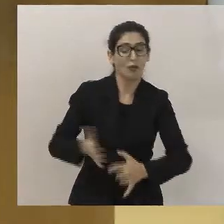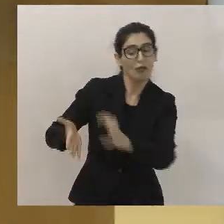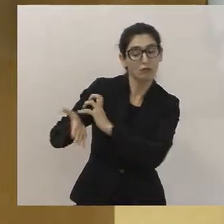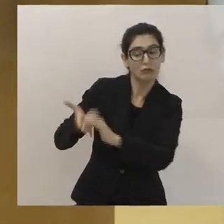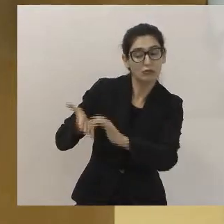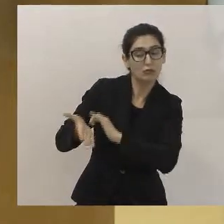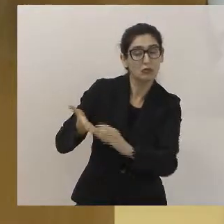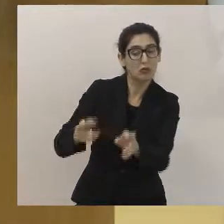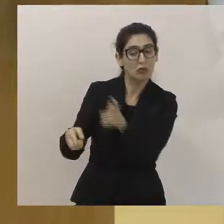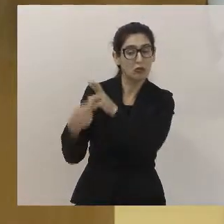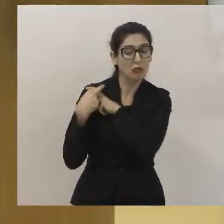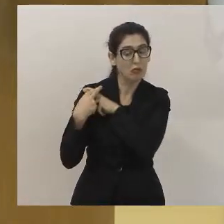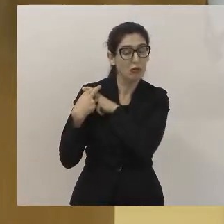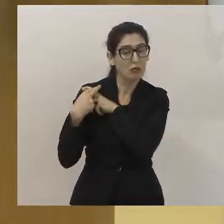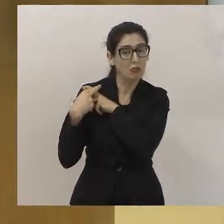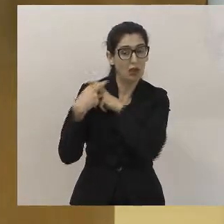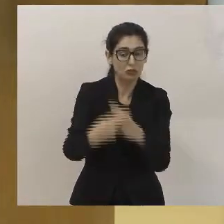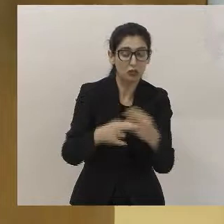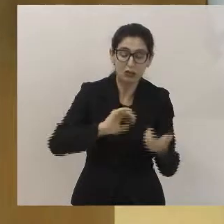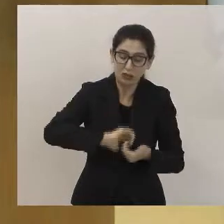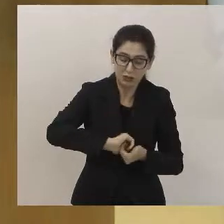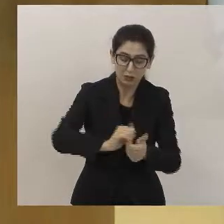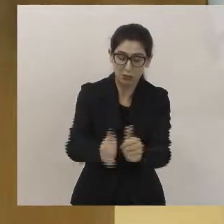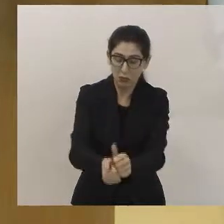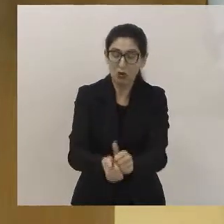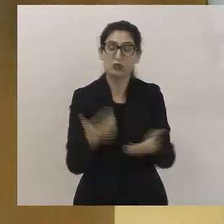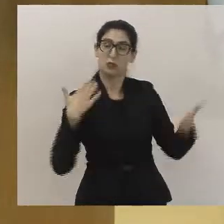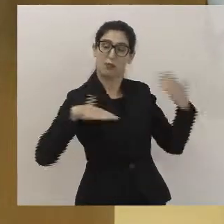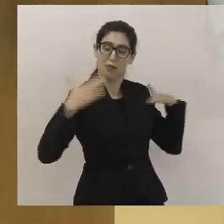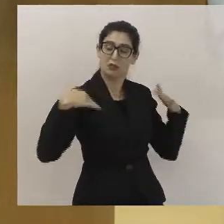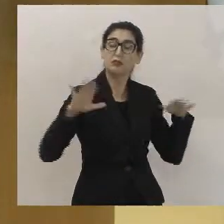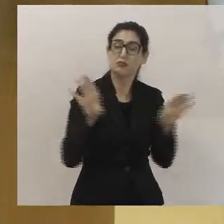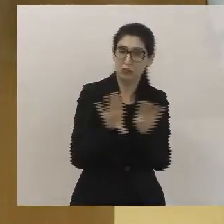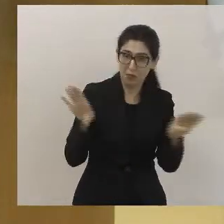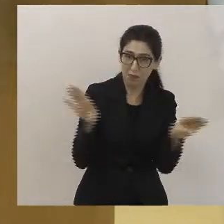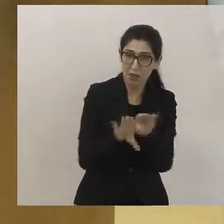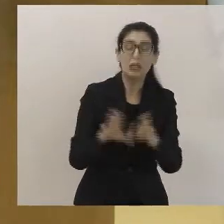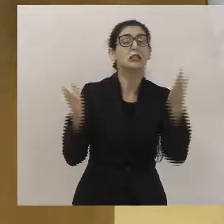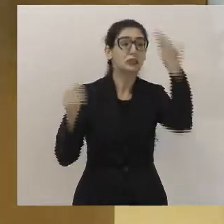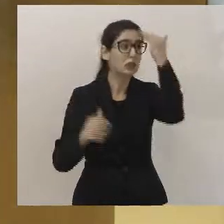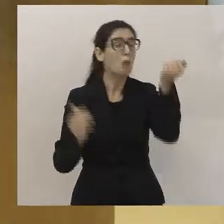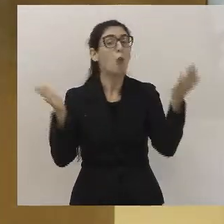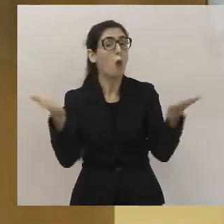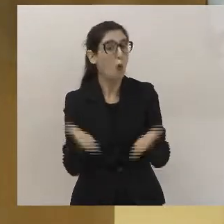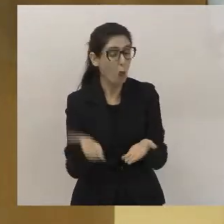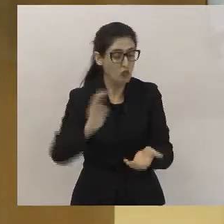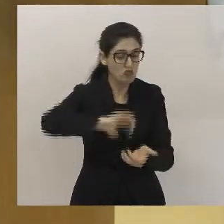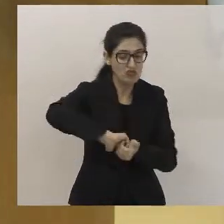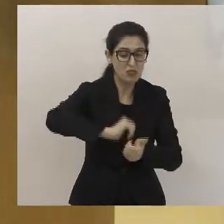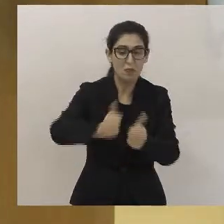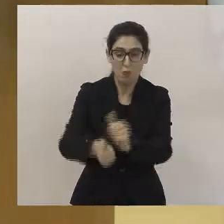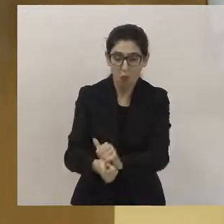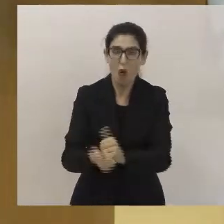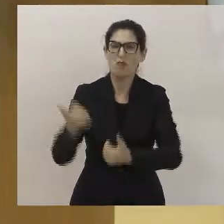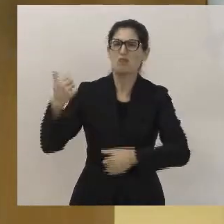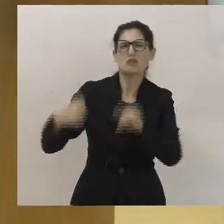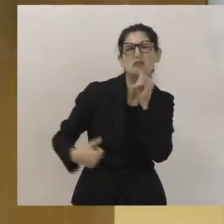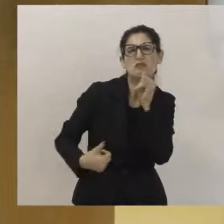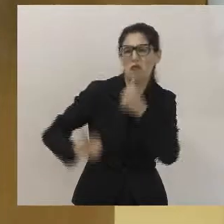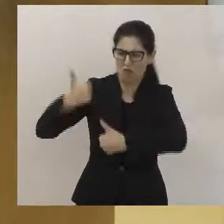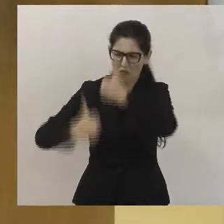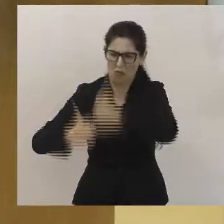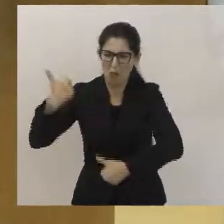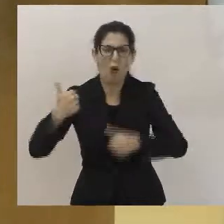esporte e recreação nós sabemos que hoje a secretaria de esporte de esporte